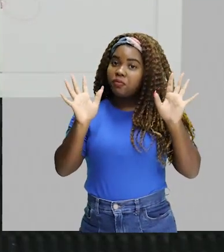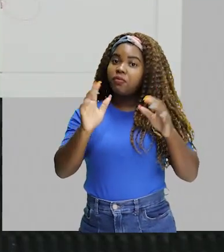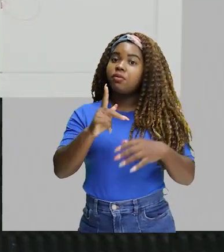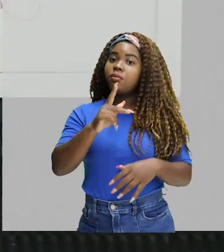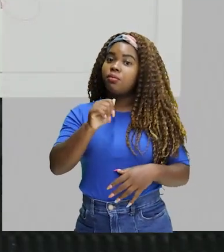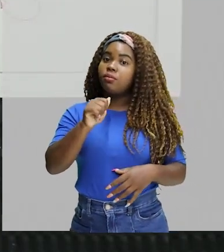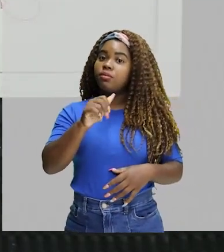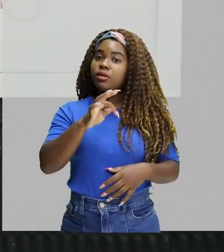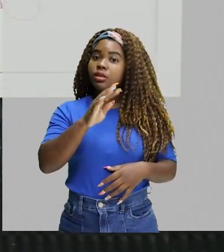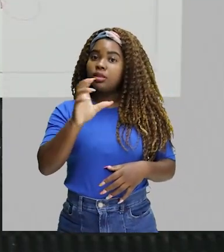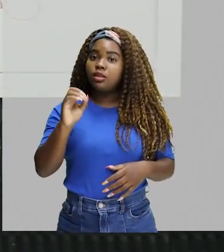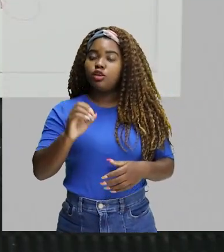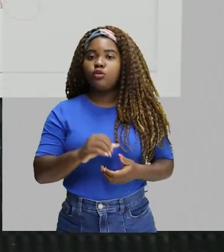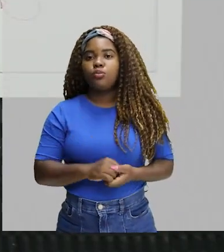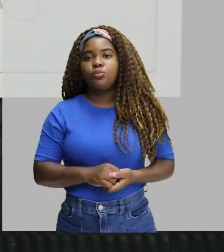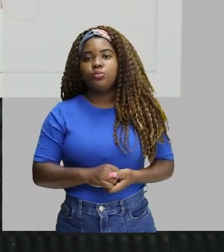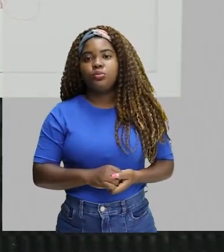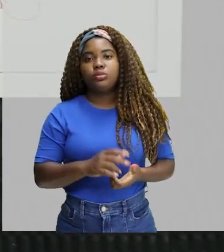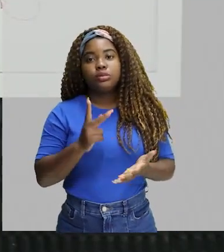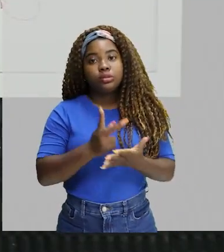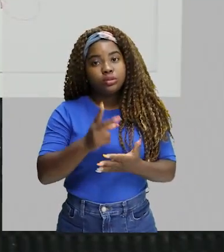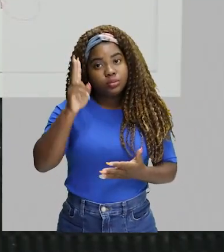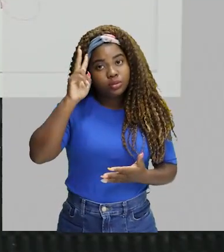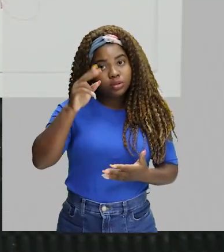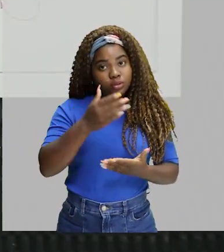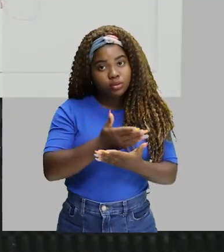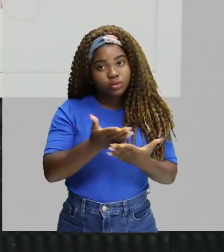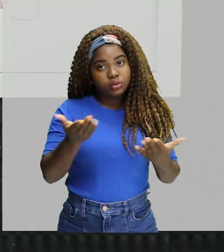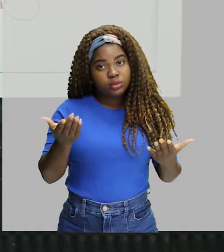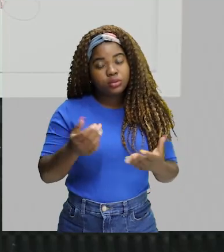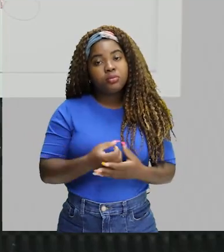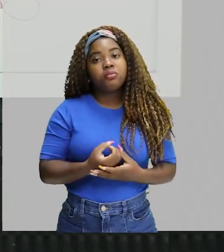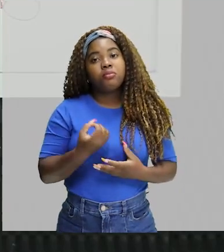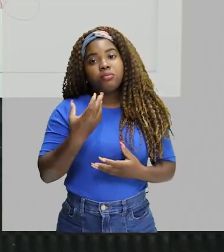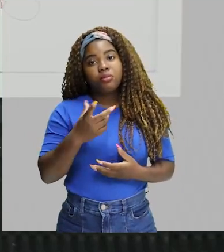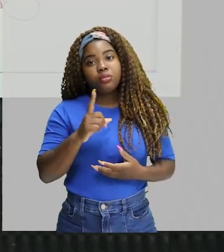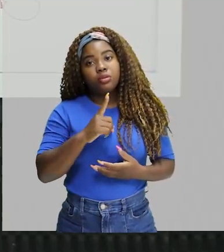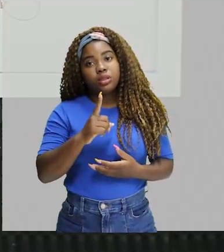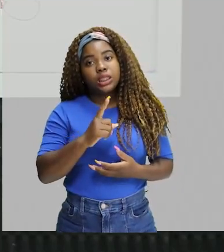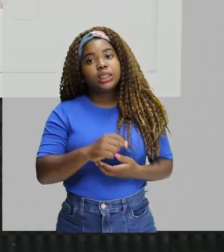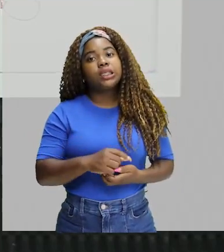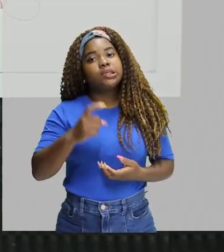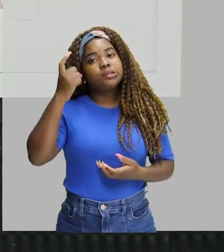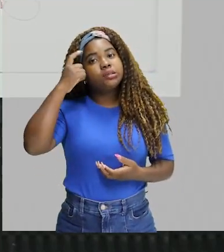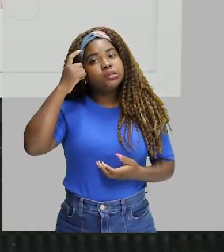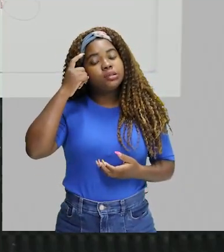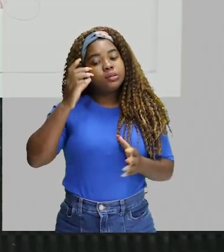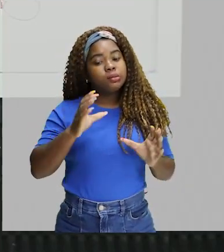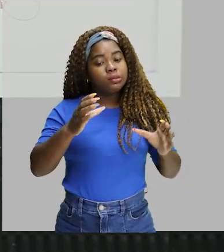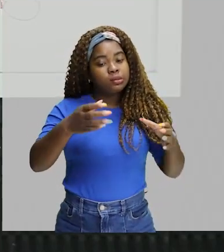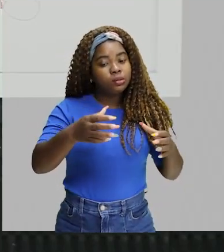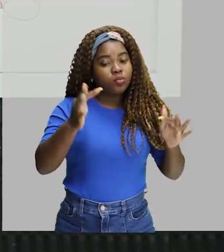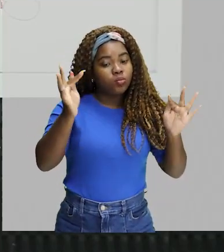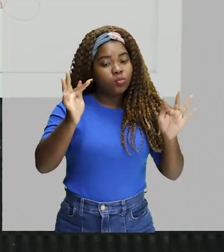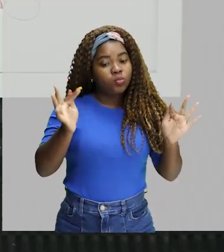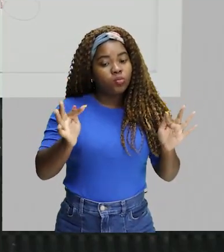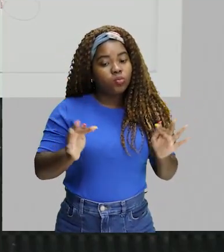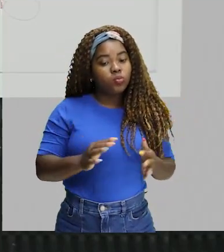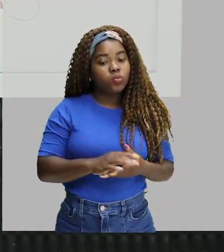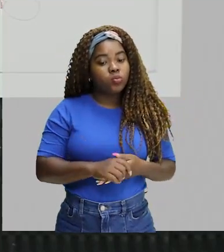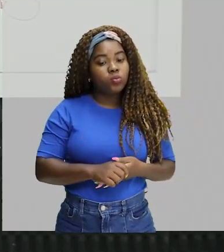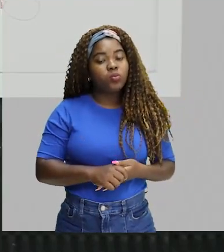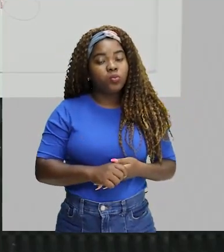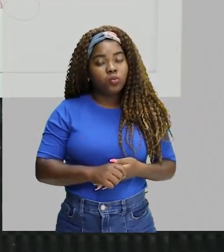Platão. Tá? Sempre lembrando a vocês, tá? É bom que a gente tenha essa noção de coletividade para a felicidade, que isso